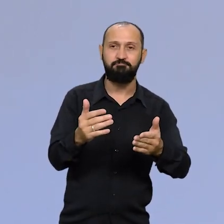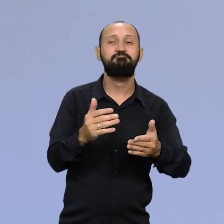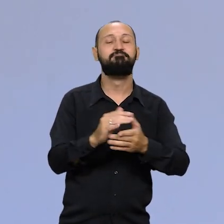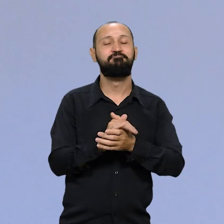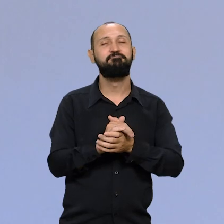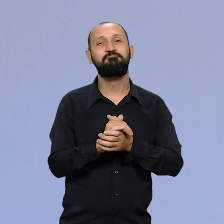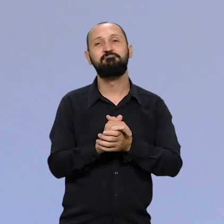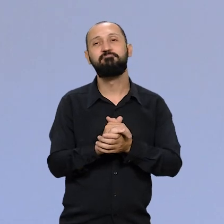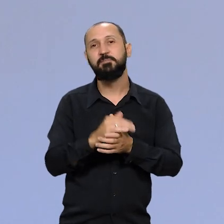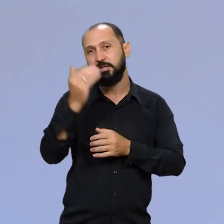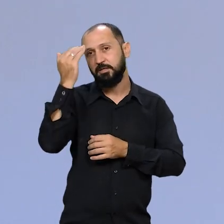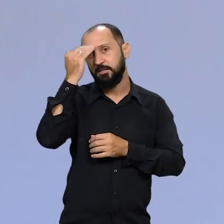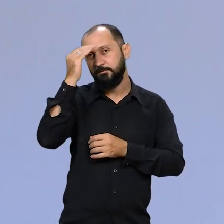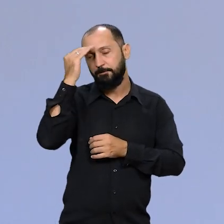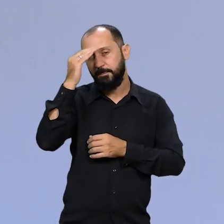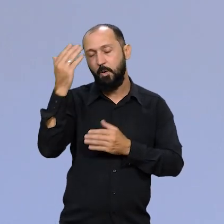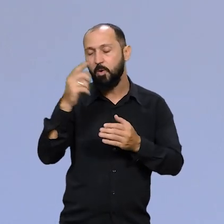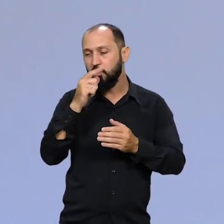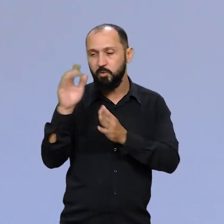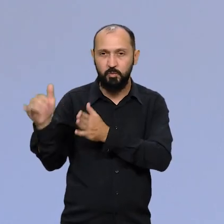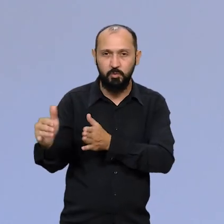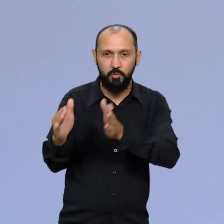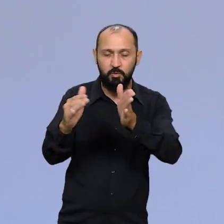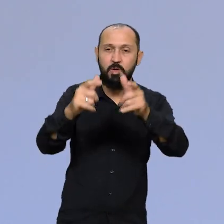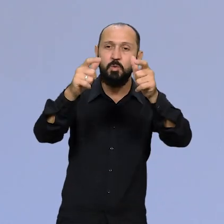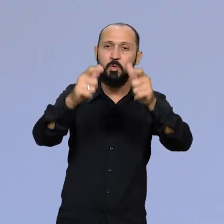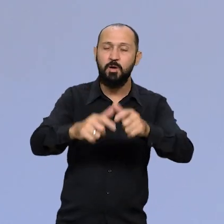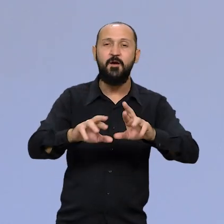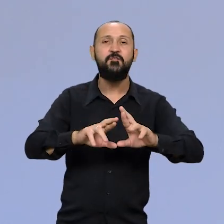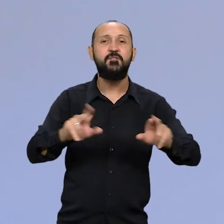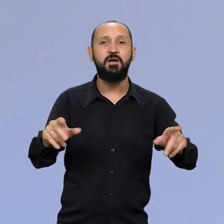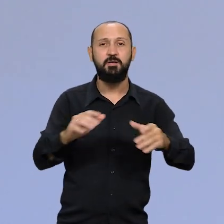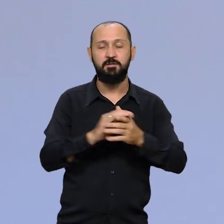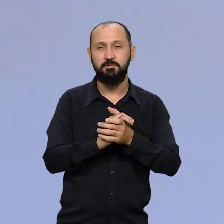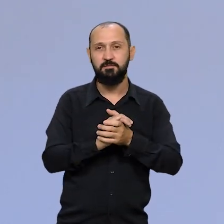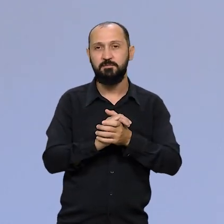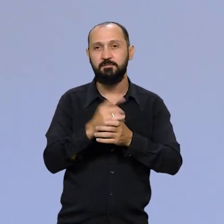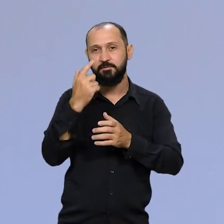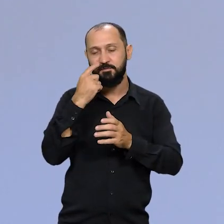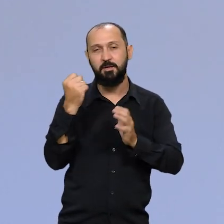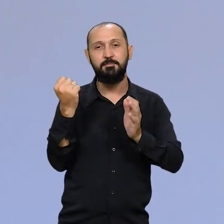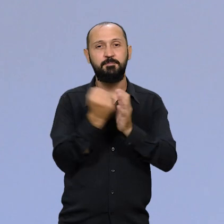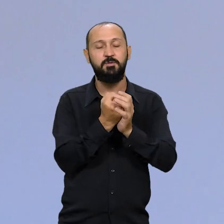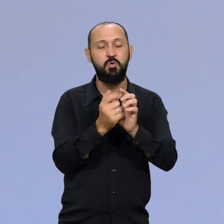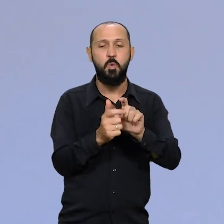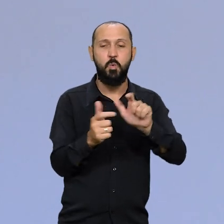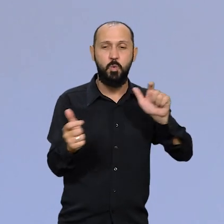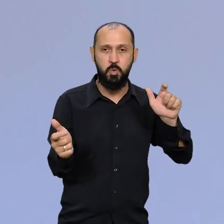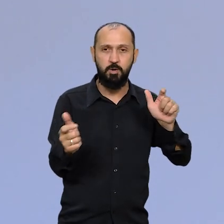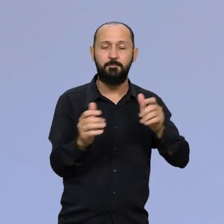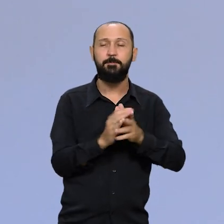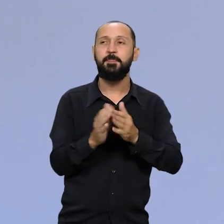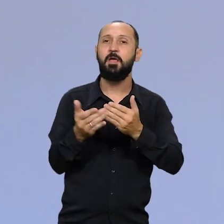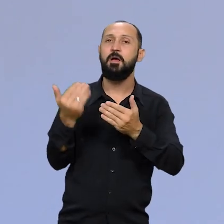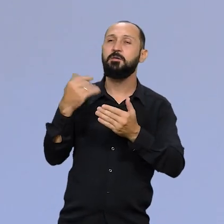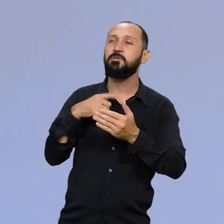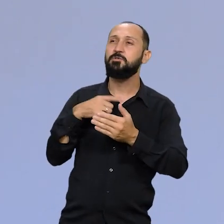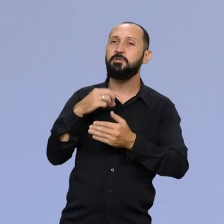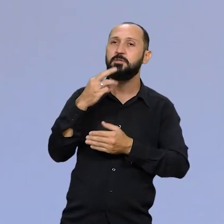Porto Murtinho, Corumbá, na região do Pantanal, em Ecolândia. Essa terra do Campo dos